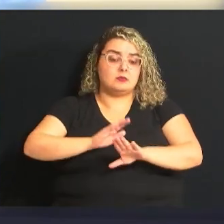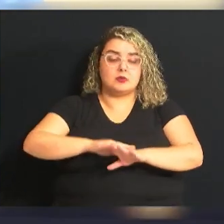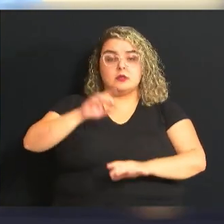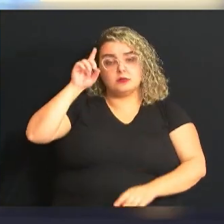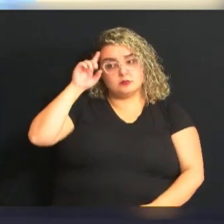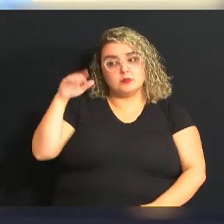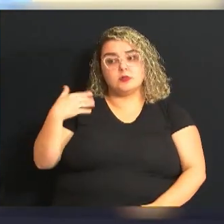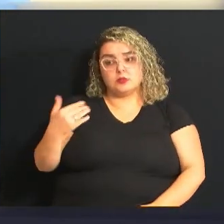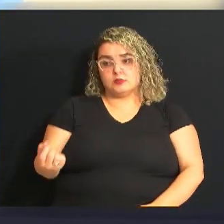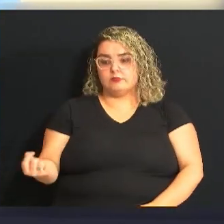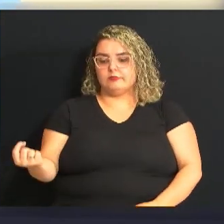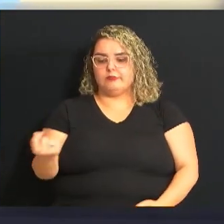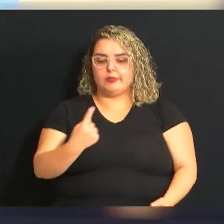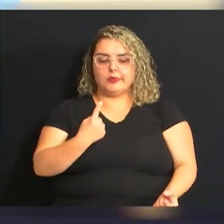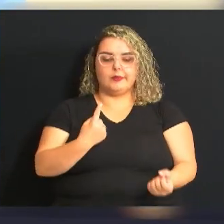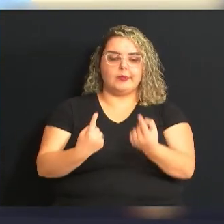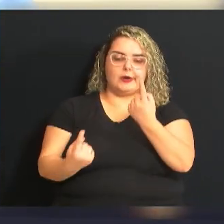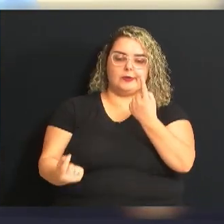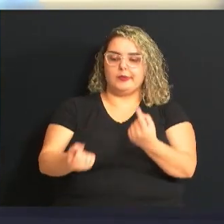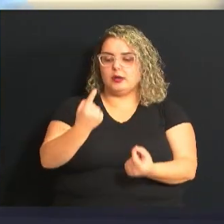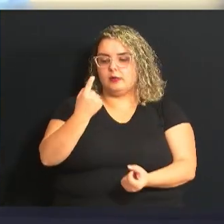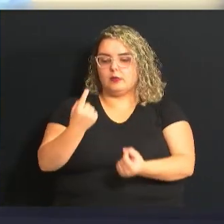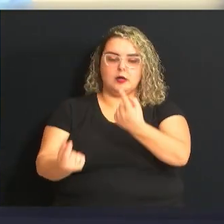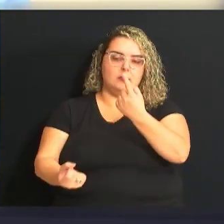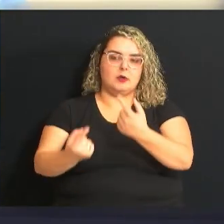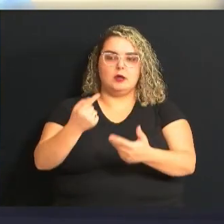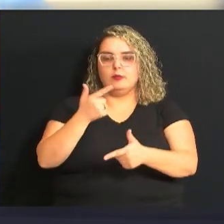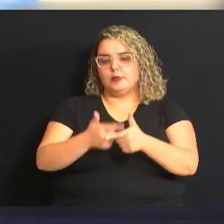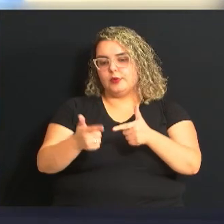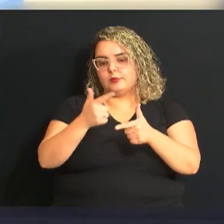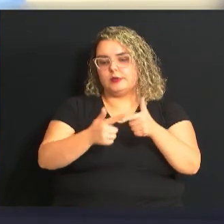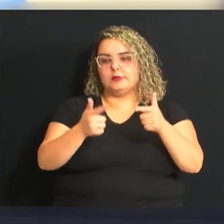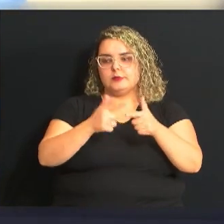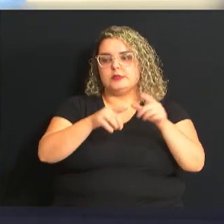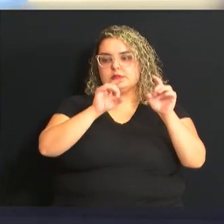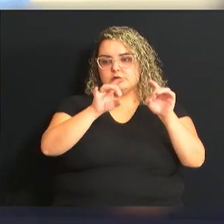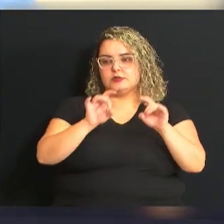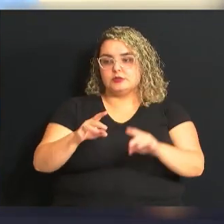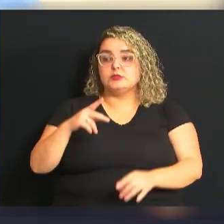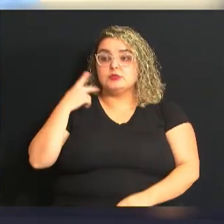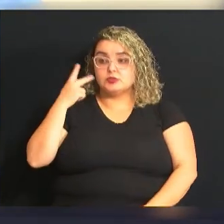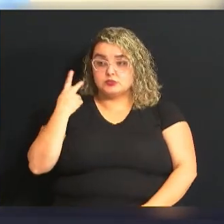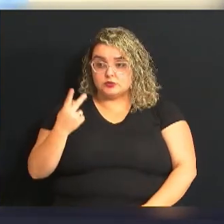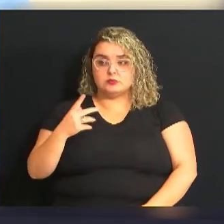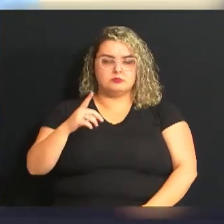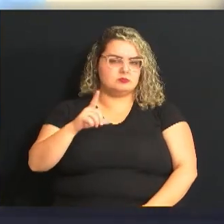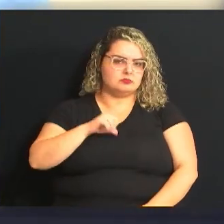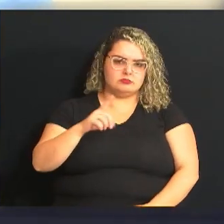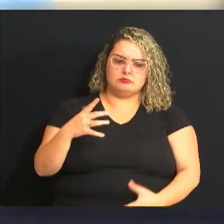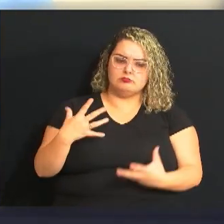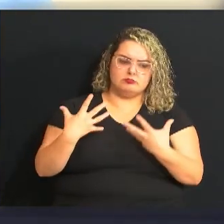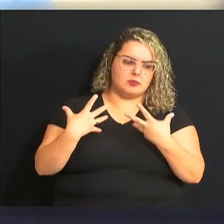aqui para cobrar esses itens e